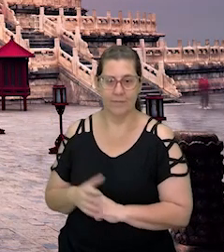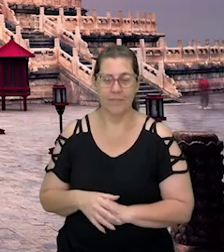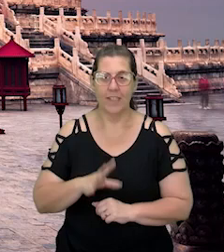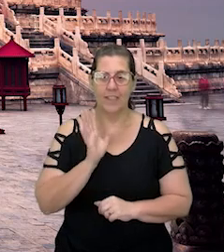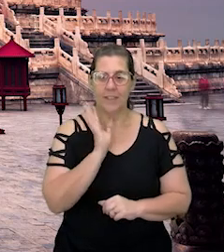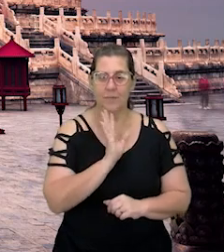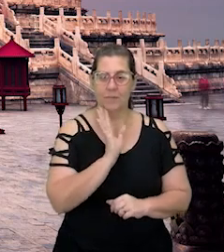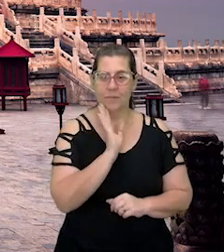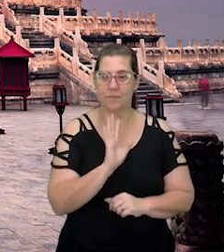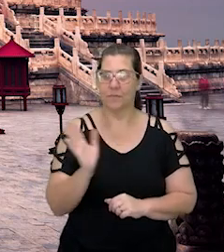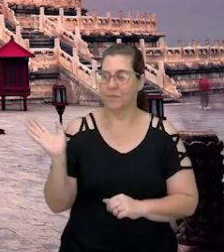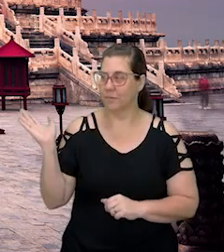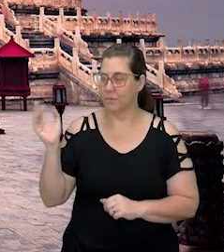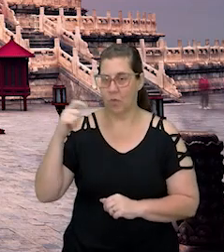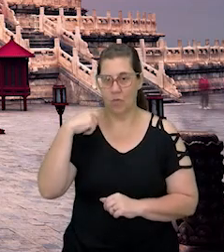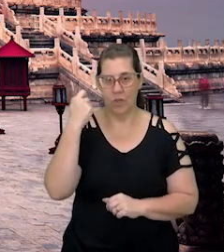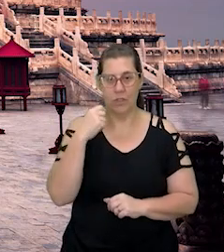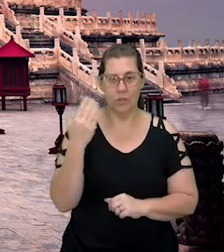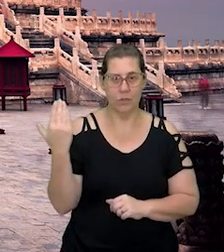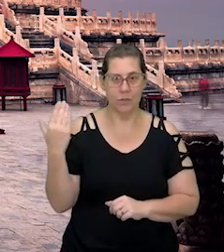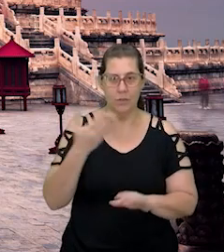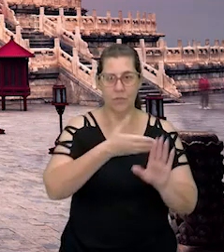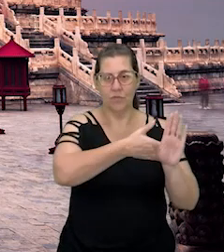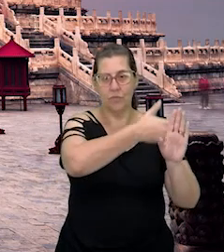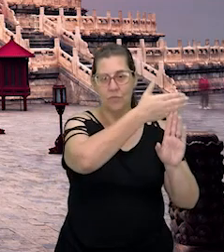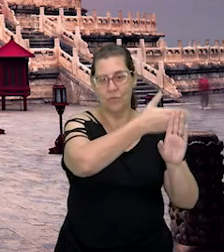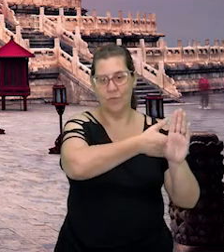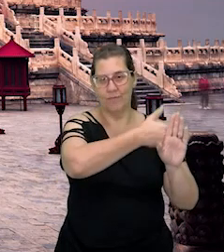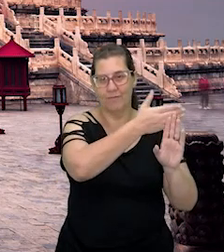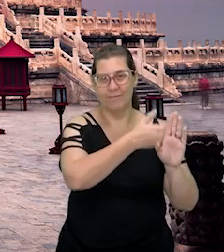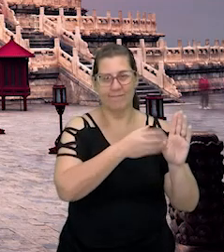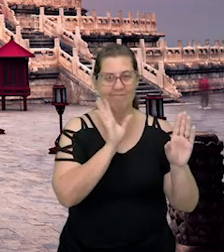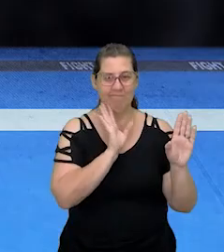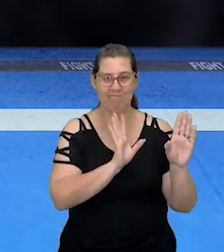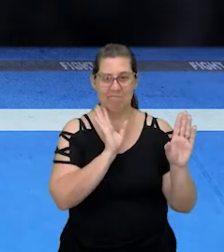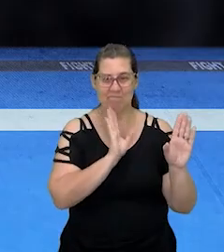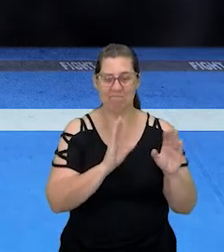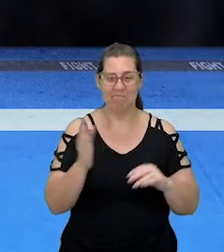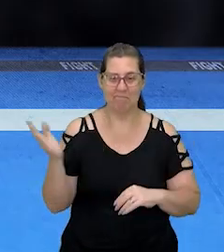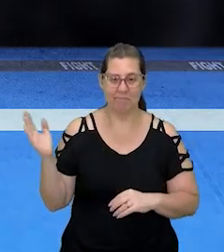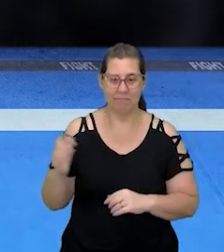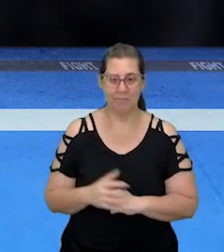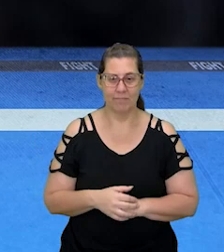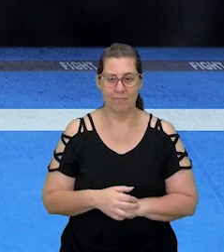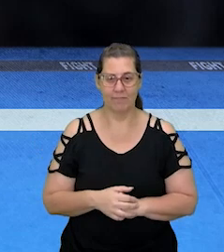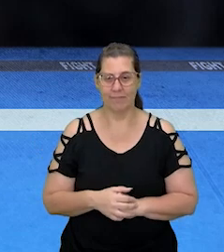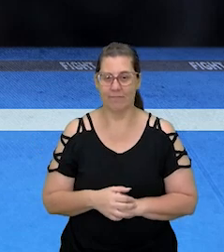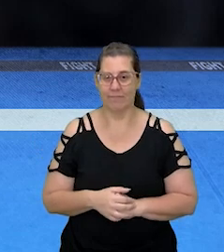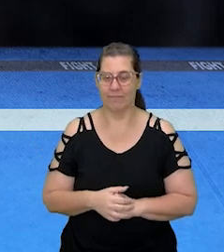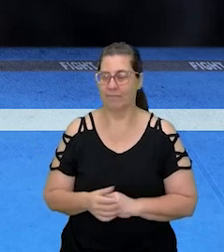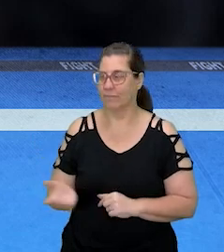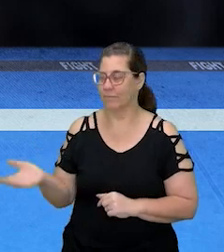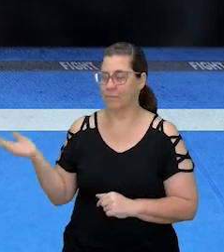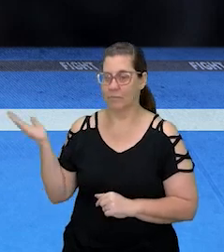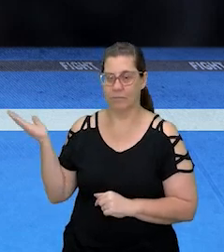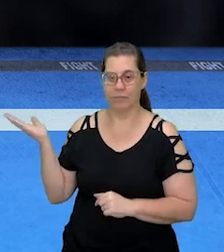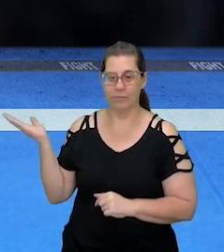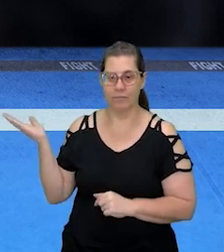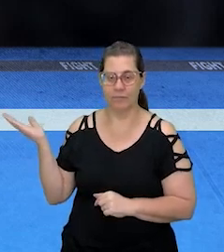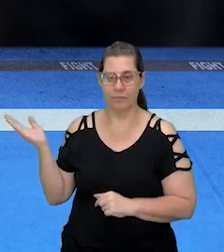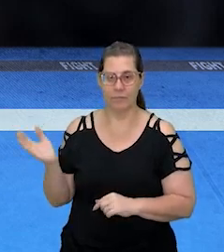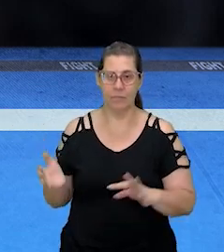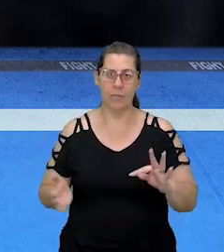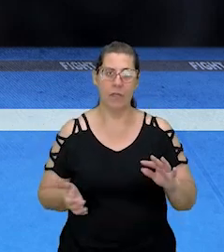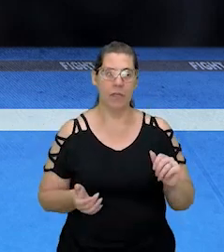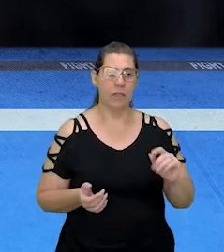esse nosso Nossa. Vídeo nesse fundo aí? Oh, muito fantástico, legal, hein? Fantástico, hein? Próxima. Olha só, aí é mais um tatame